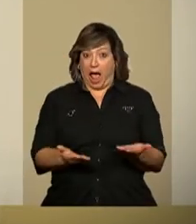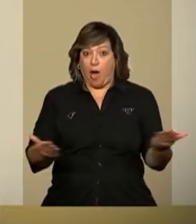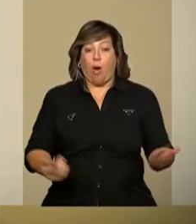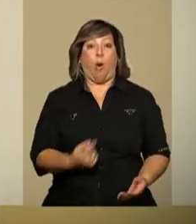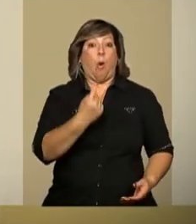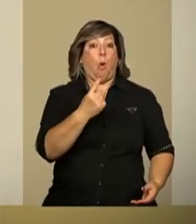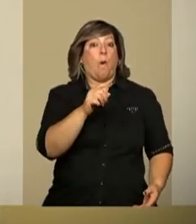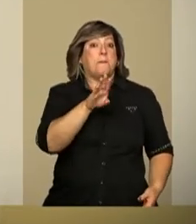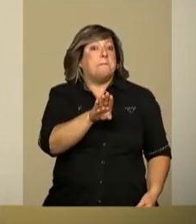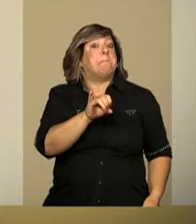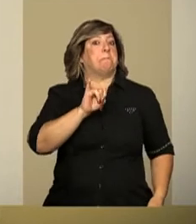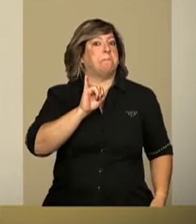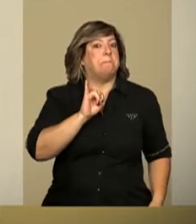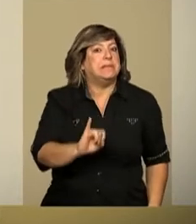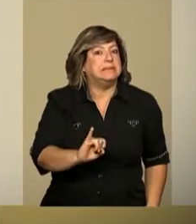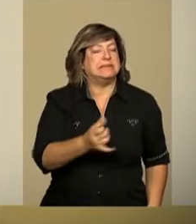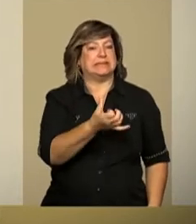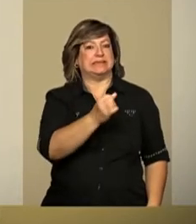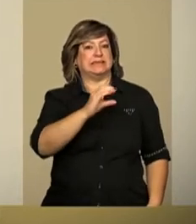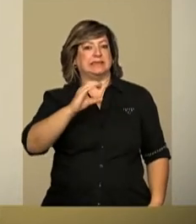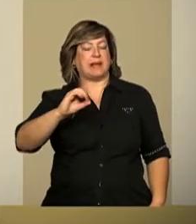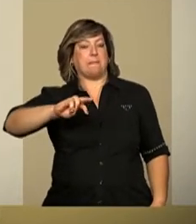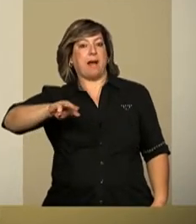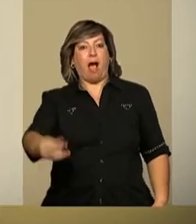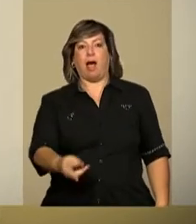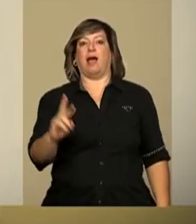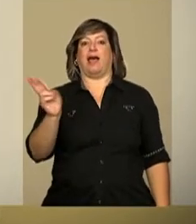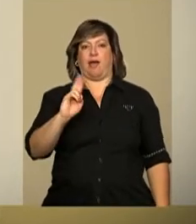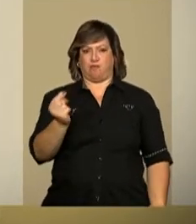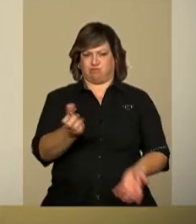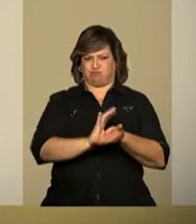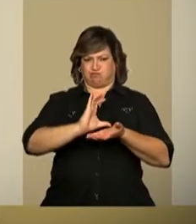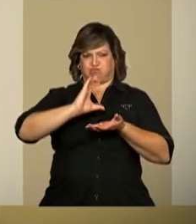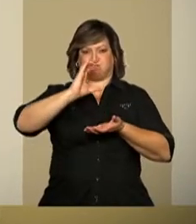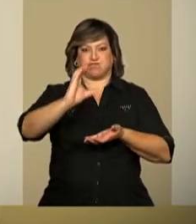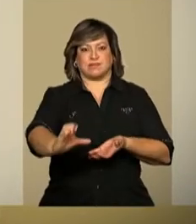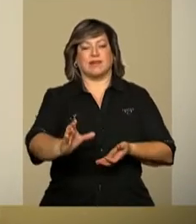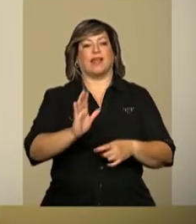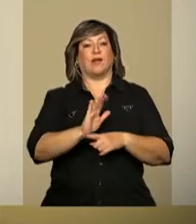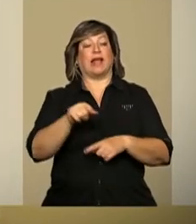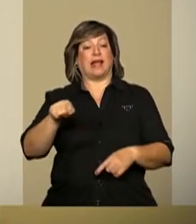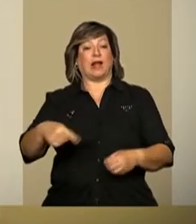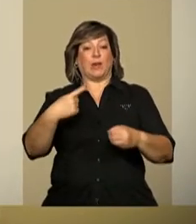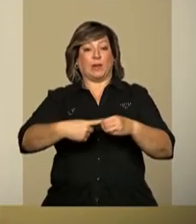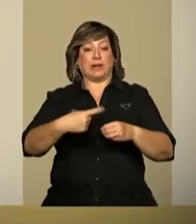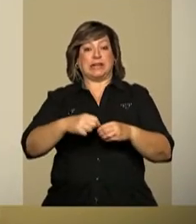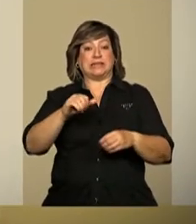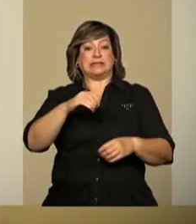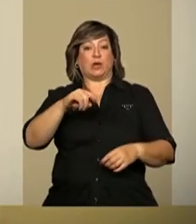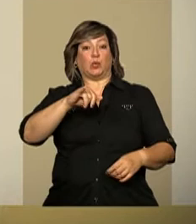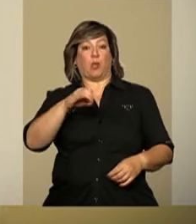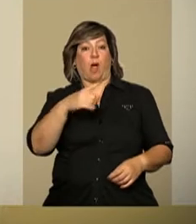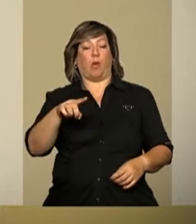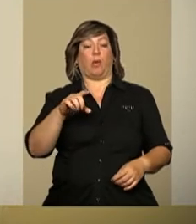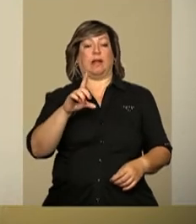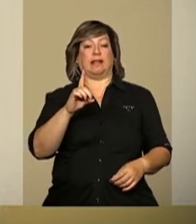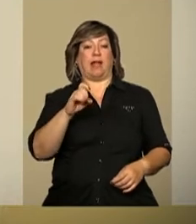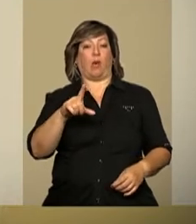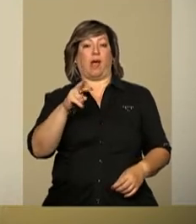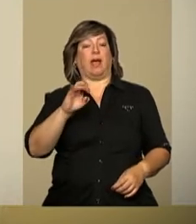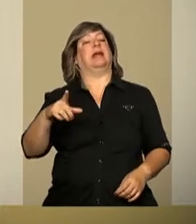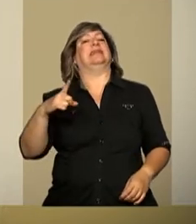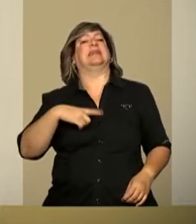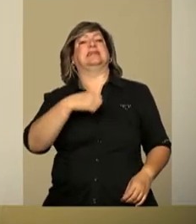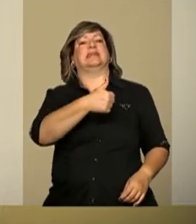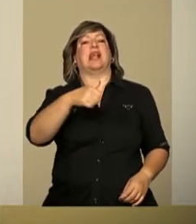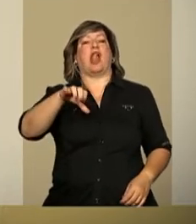R bilhão 600 milhões deais nessa nova etapa que anunciamos em São João Del Rei já temos 119 projetos